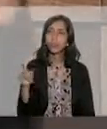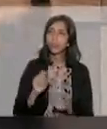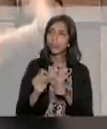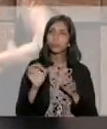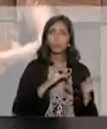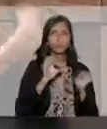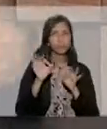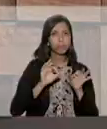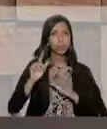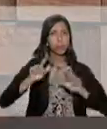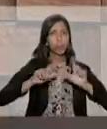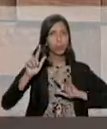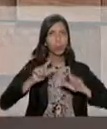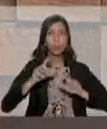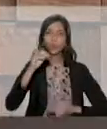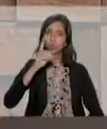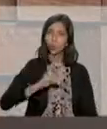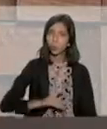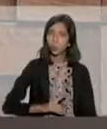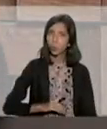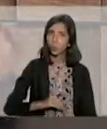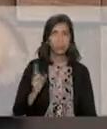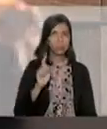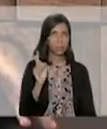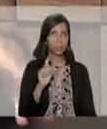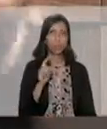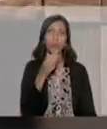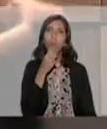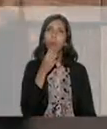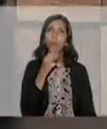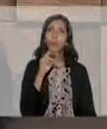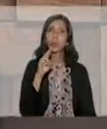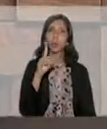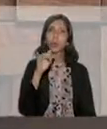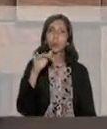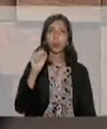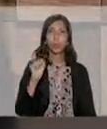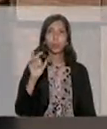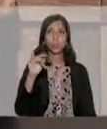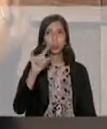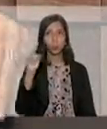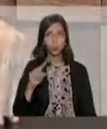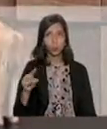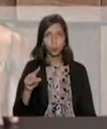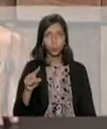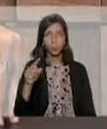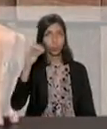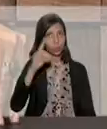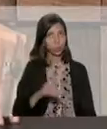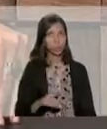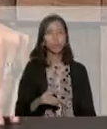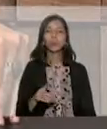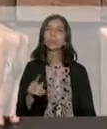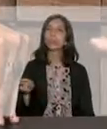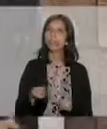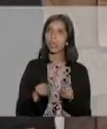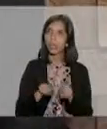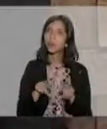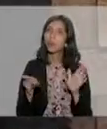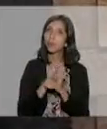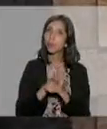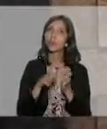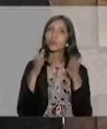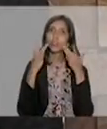ele produzia o programa naquela época, quem dirigia era o Ulisses Cruz, né? E aí, um homem de teatro,